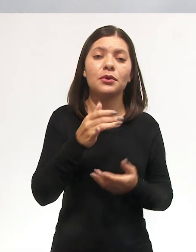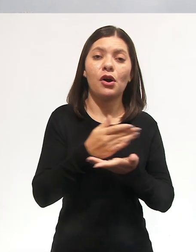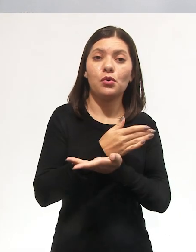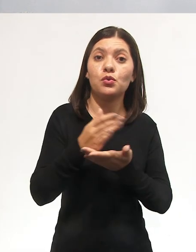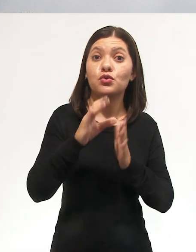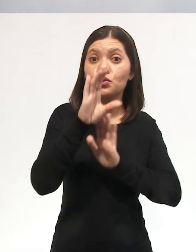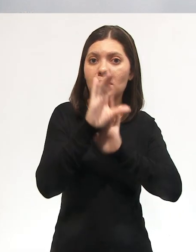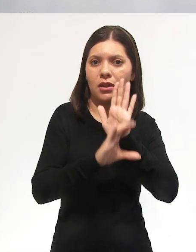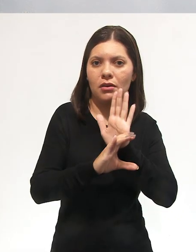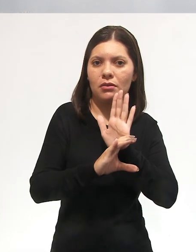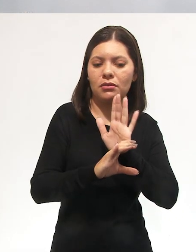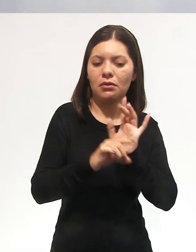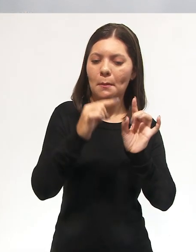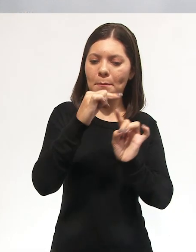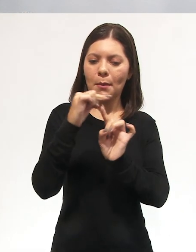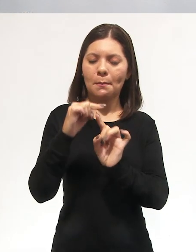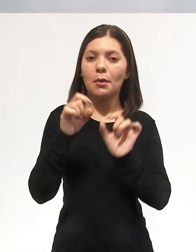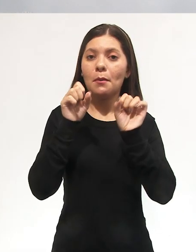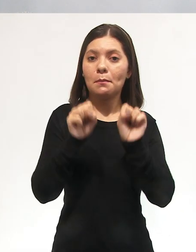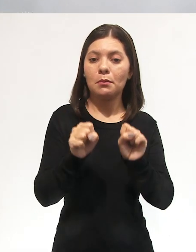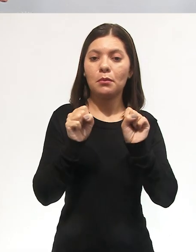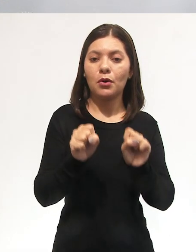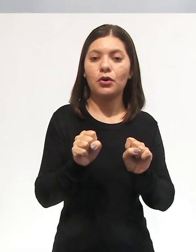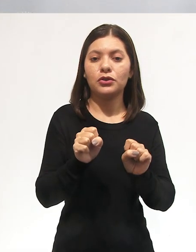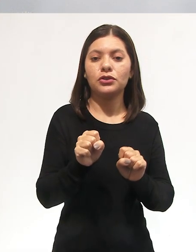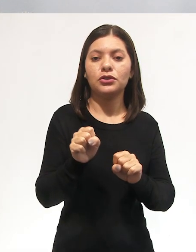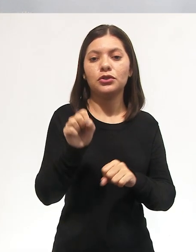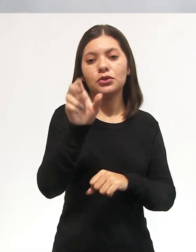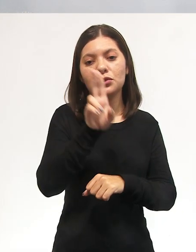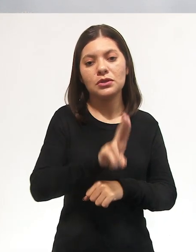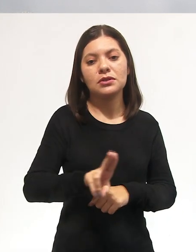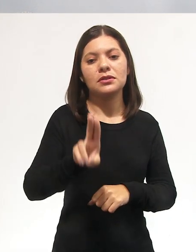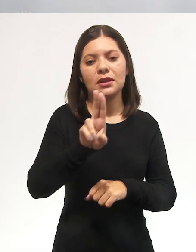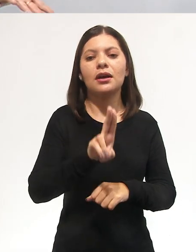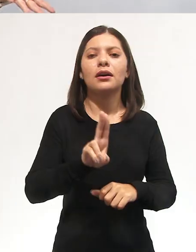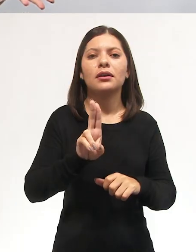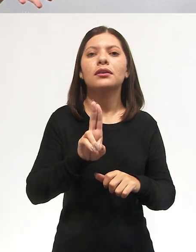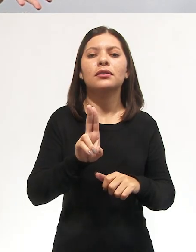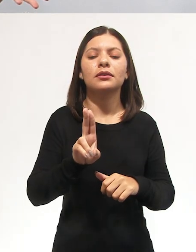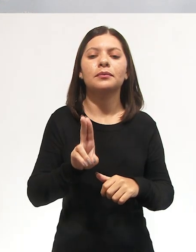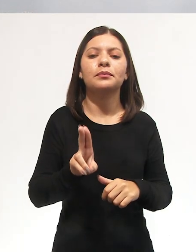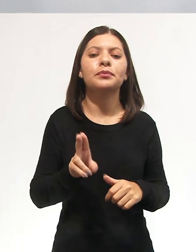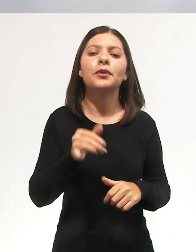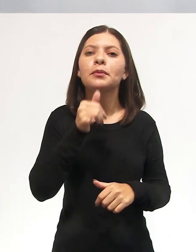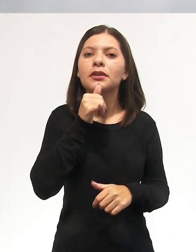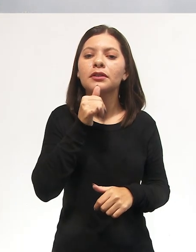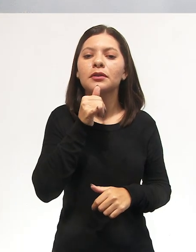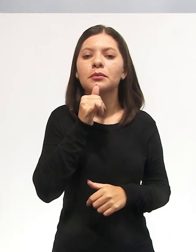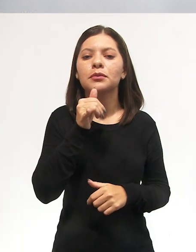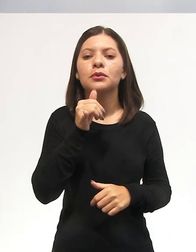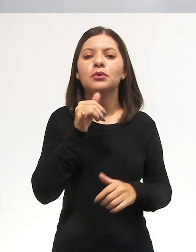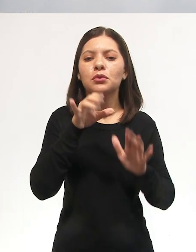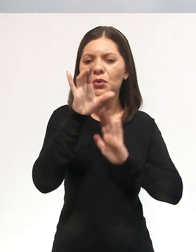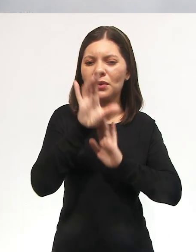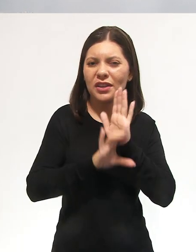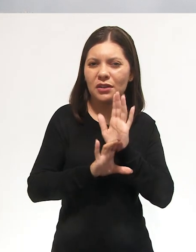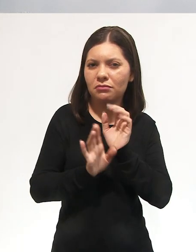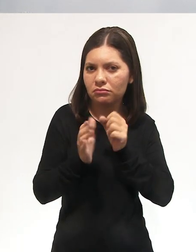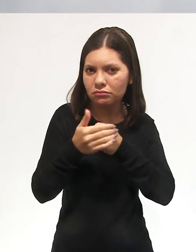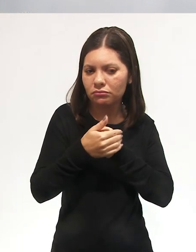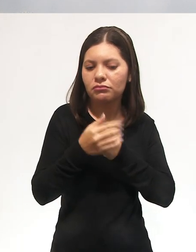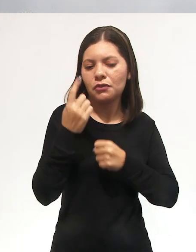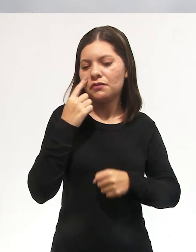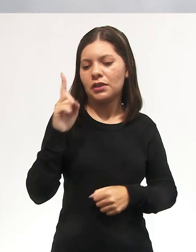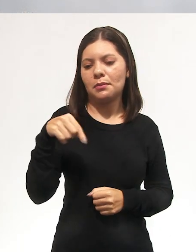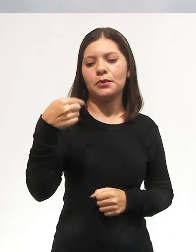de currículo podem ser utilizados por determinados autores como dimensões do currículo. Por exemplo, o currículo oculto, que a gente vai ver